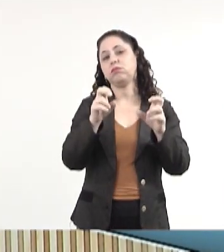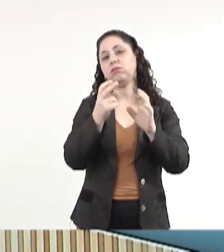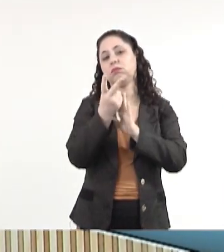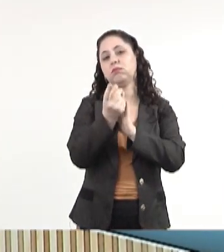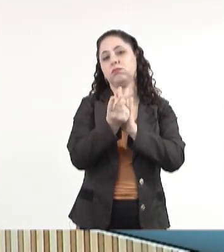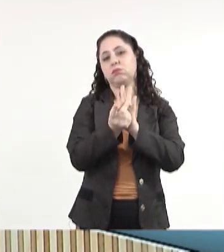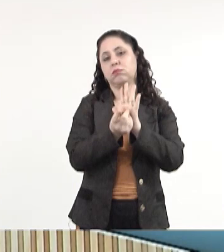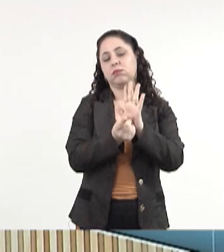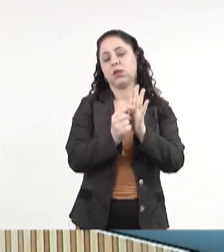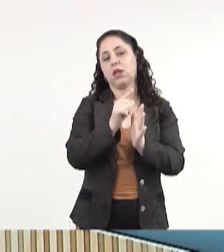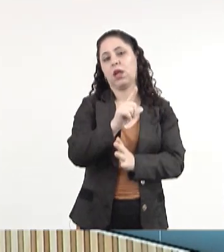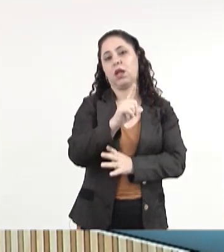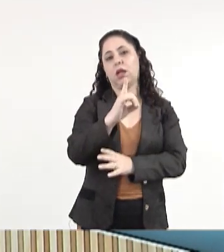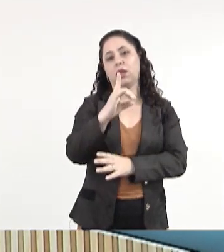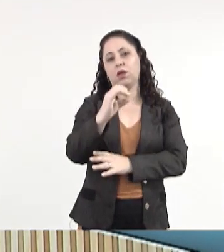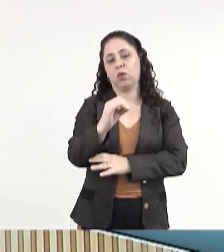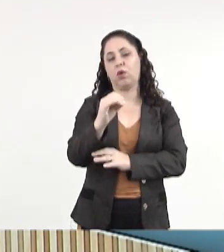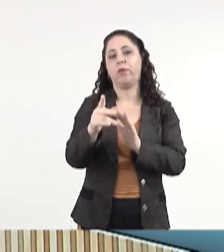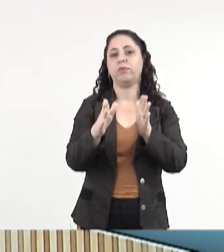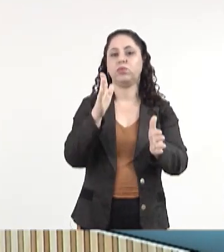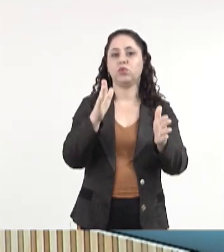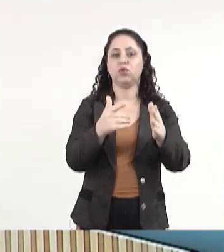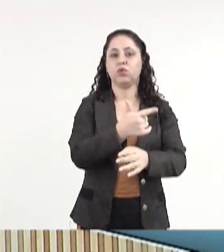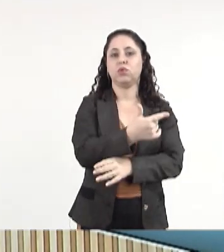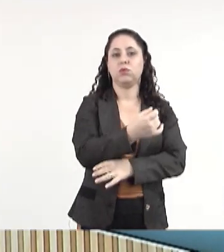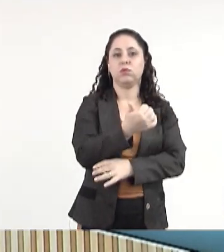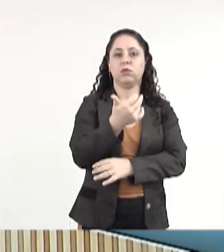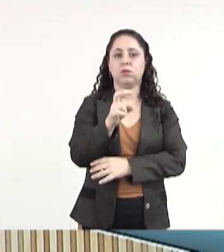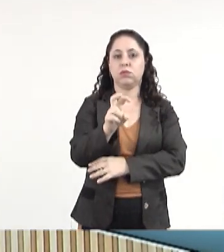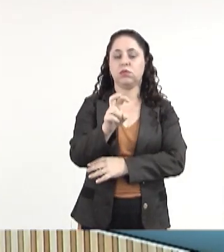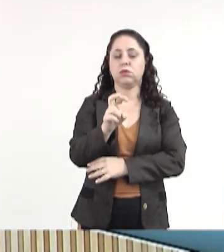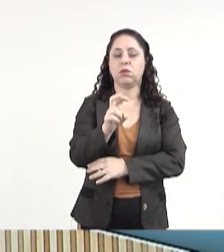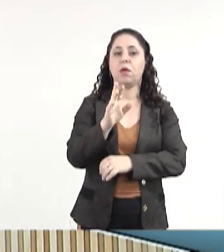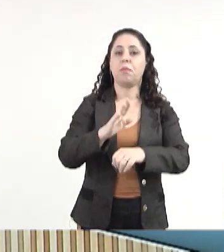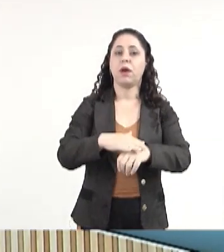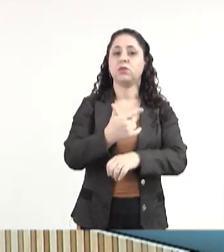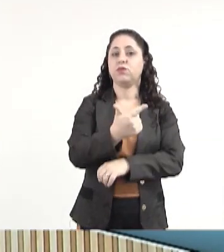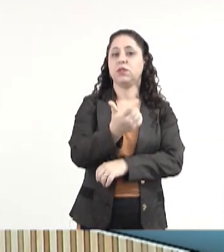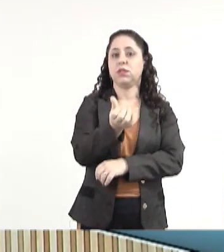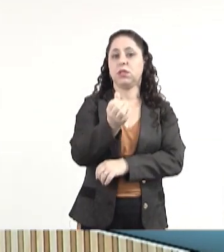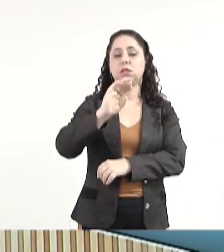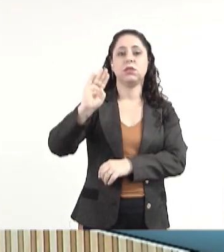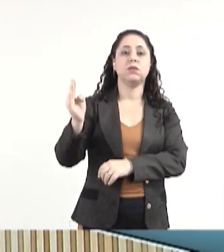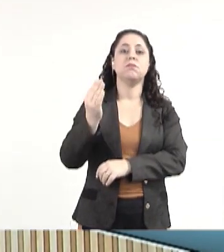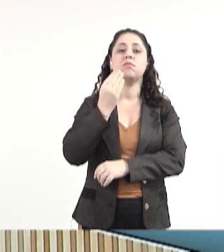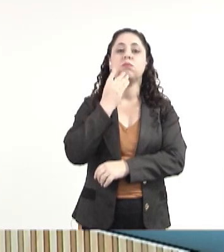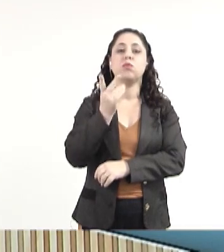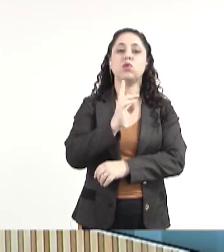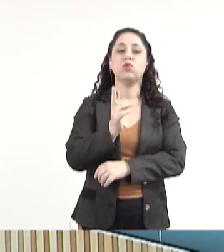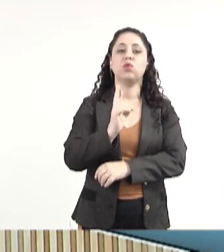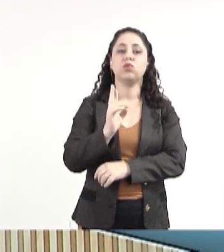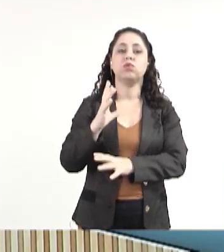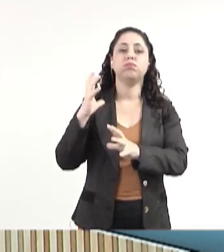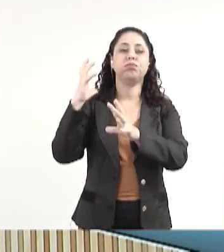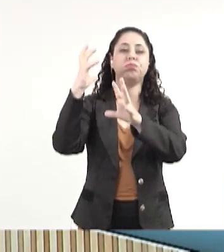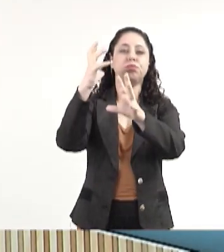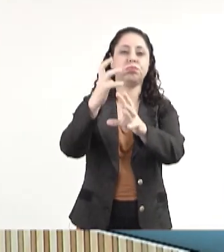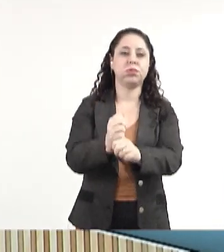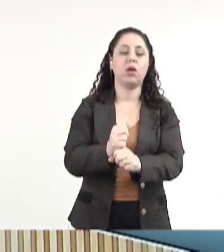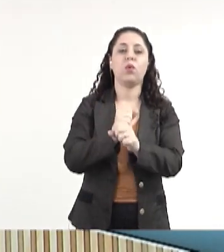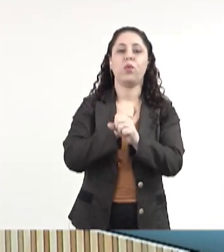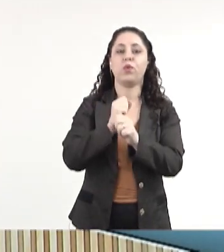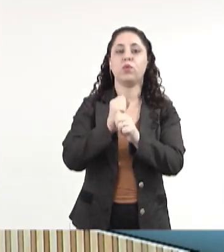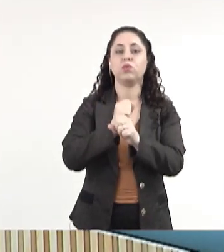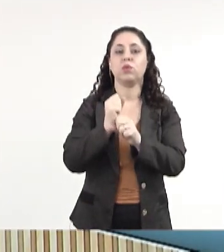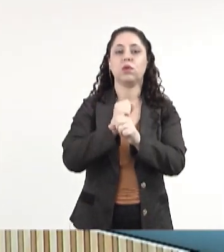do orçamento de Mato Grosso do Sul para 2025, né? Mais de 26 bilhões de reais previstos para arrecadação do ano